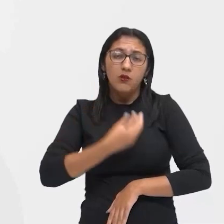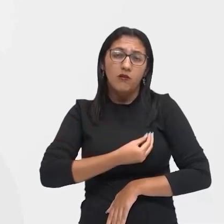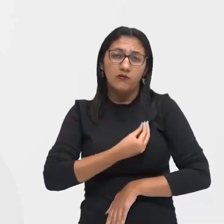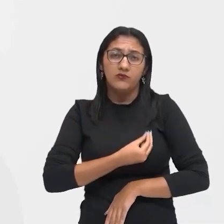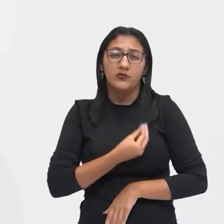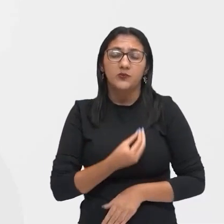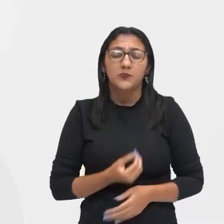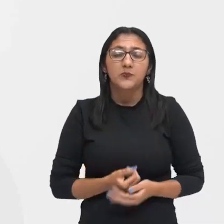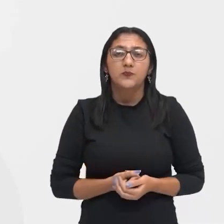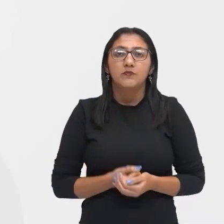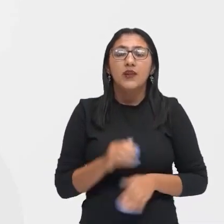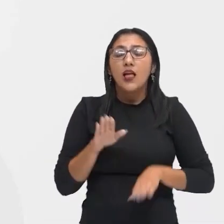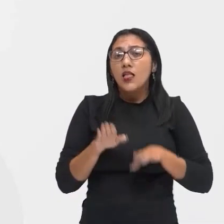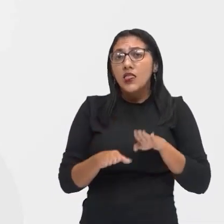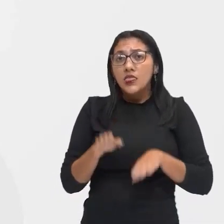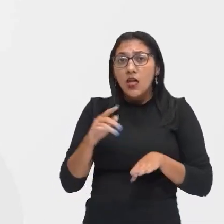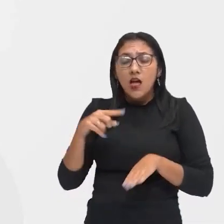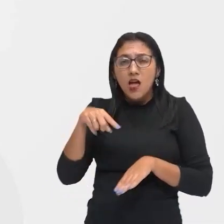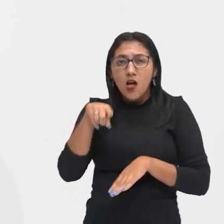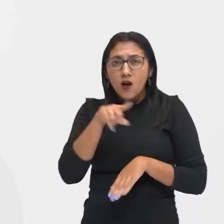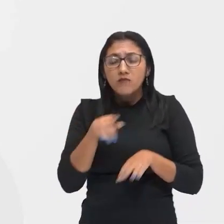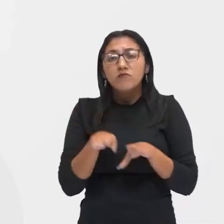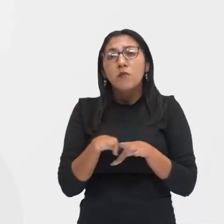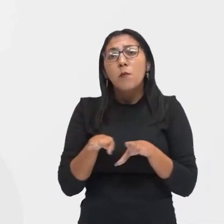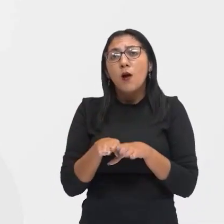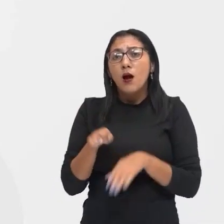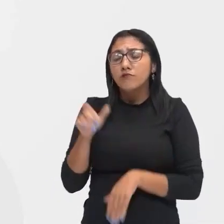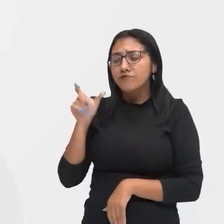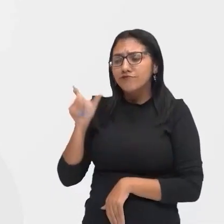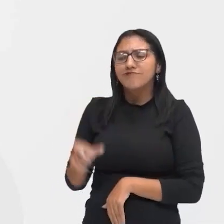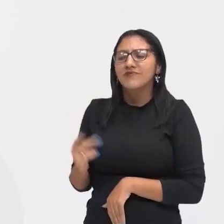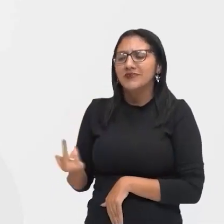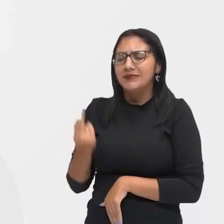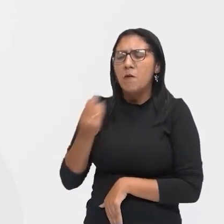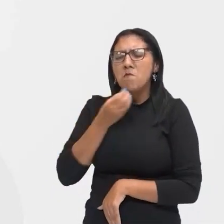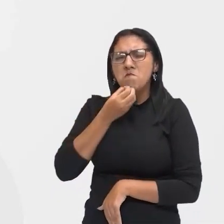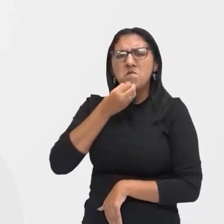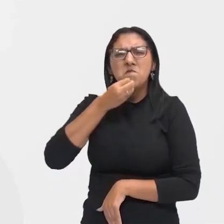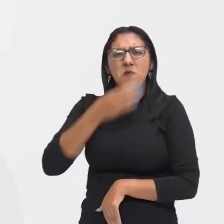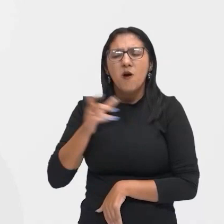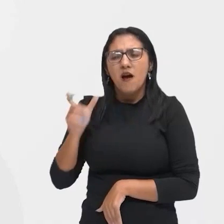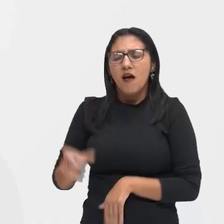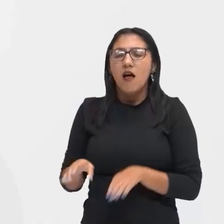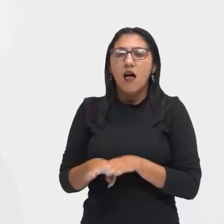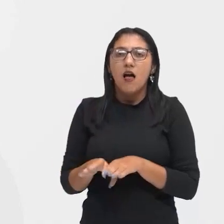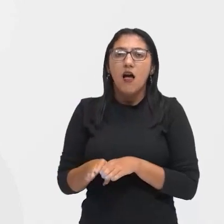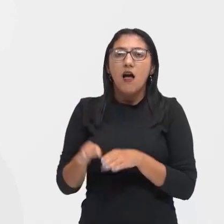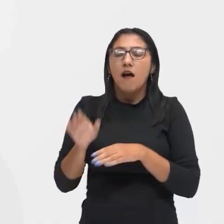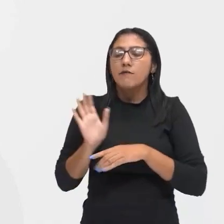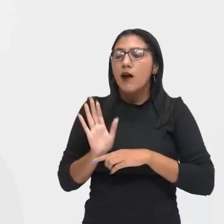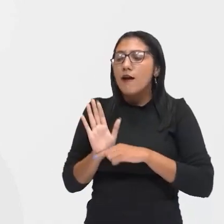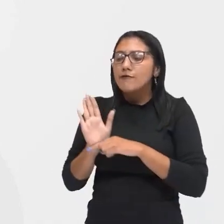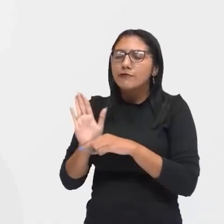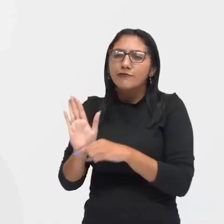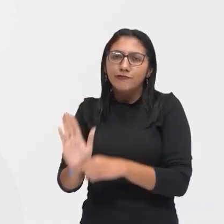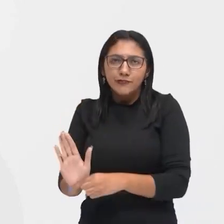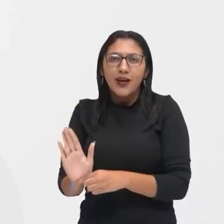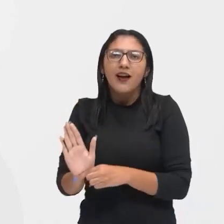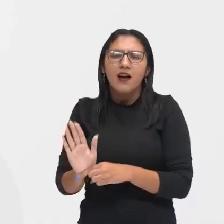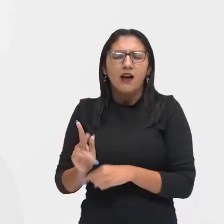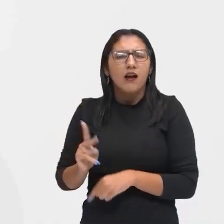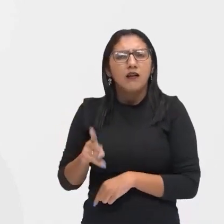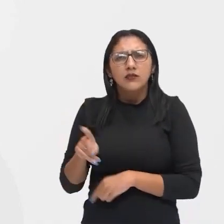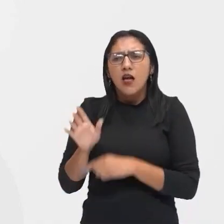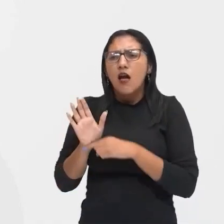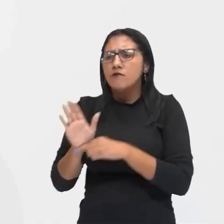talvez você valorize a bondade. Você aproveita as oportunidades de ajudar outras pessoas. É generoso ao